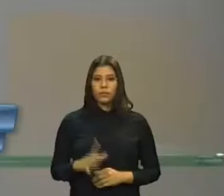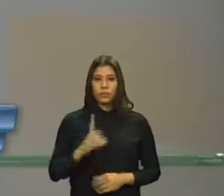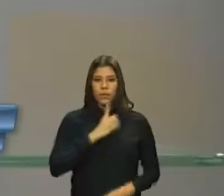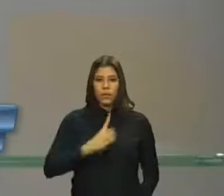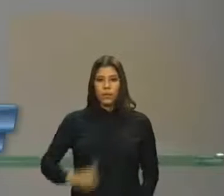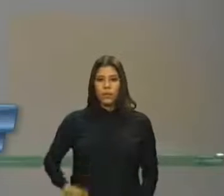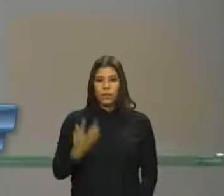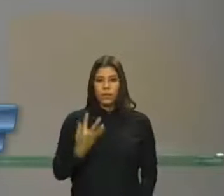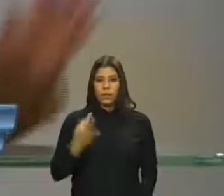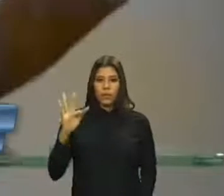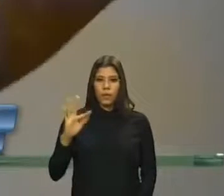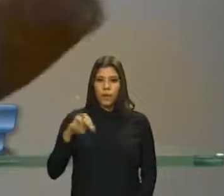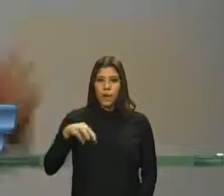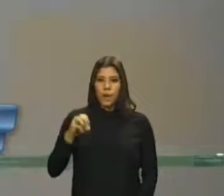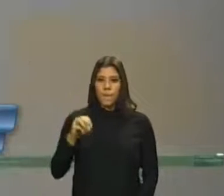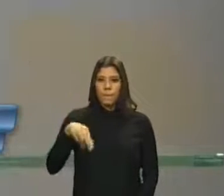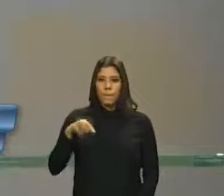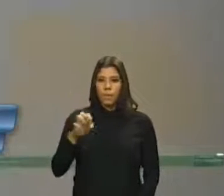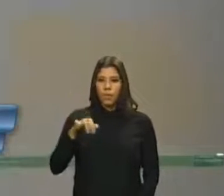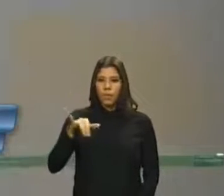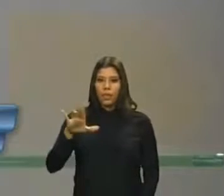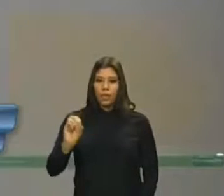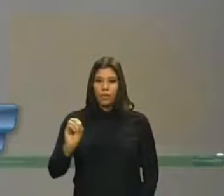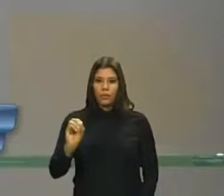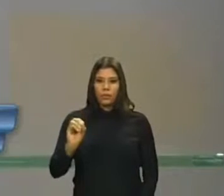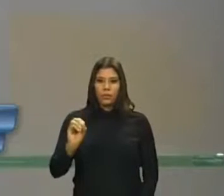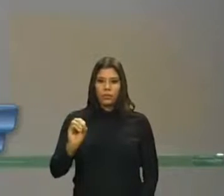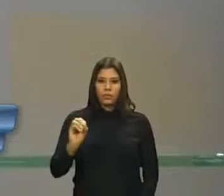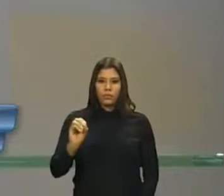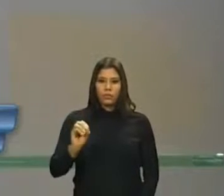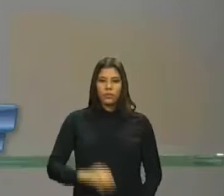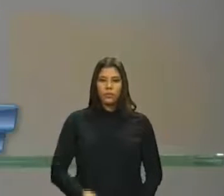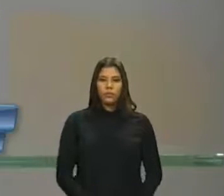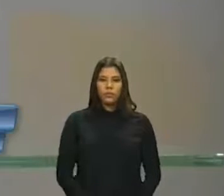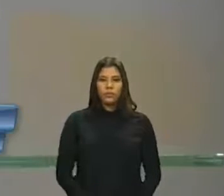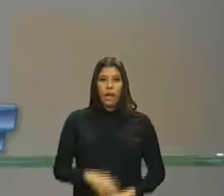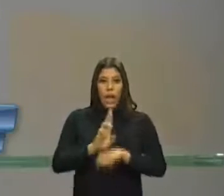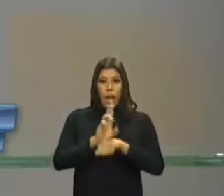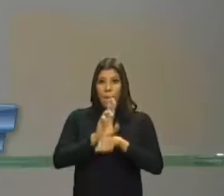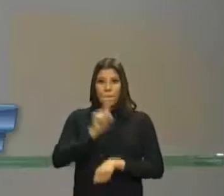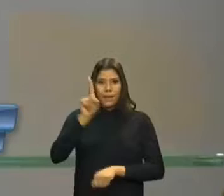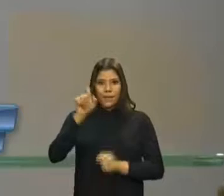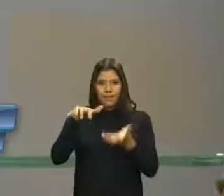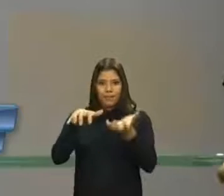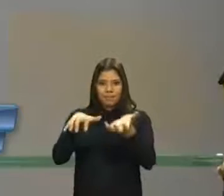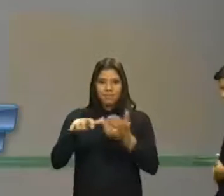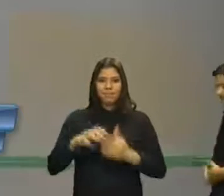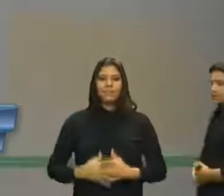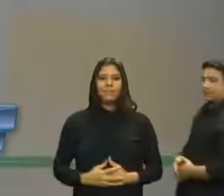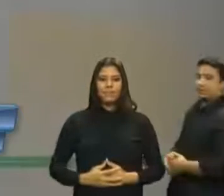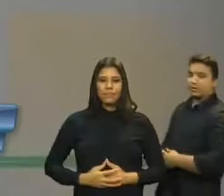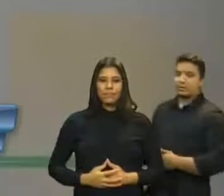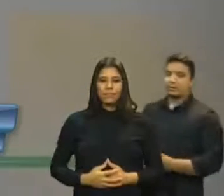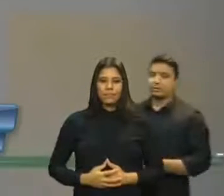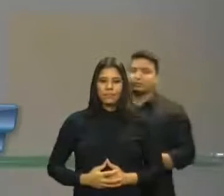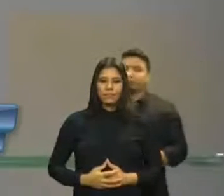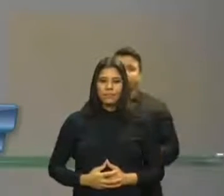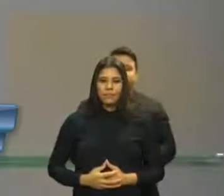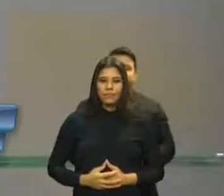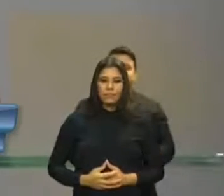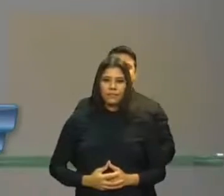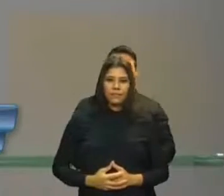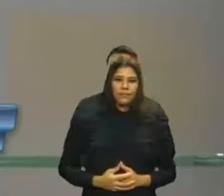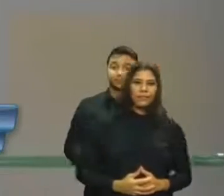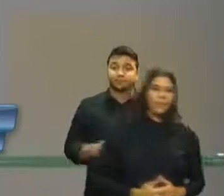federal Monteiro, que está aqui, que representa lá no Congresso Nacional. Então, senhores,